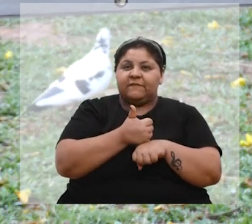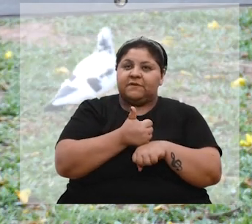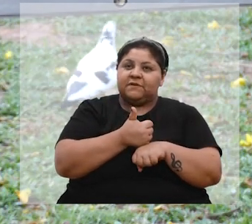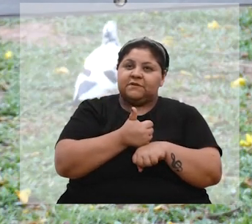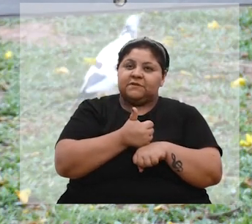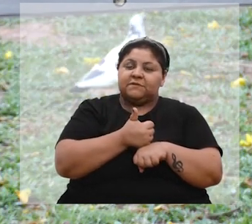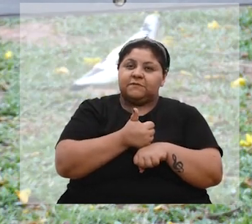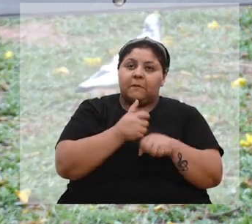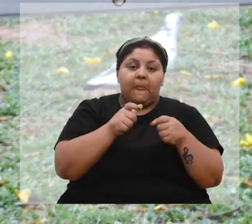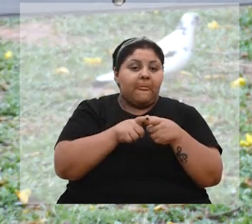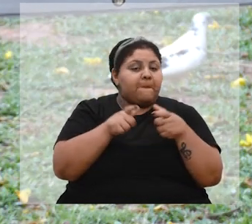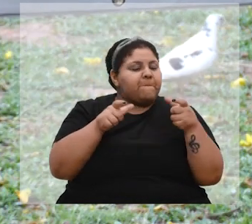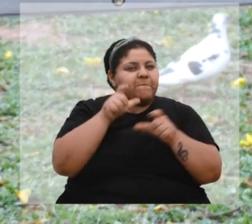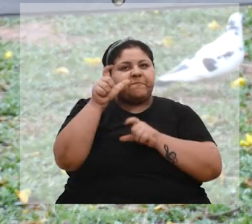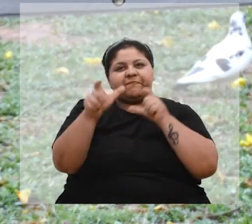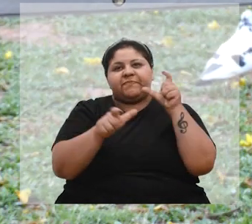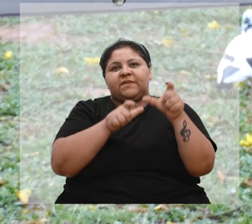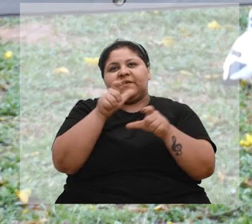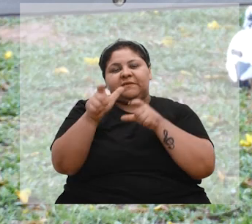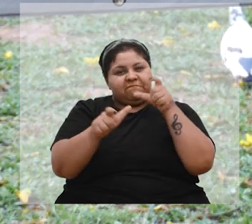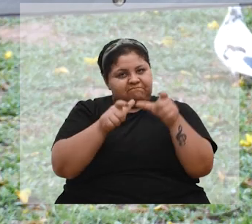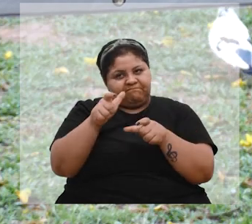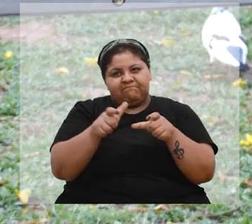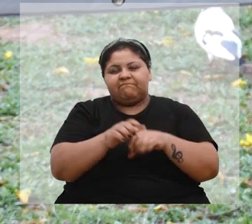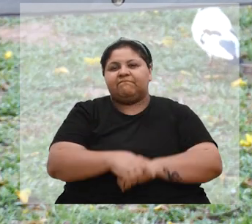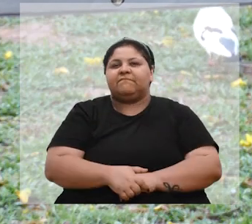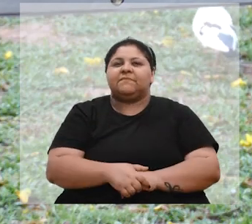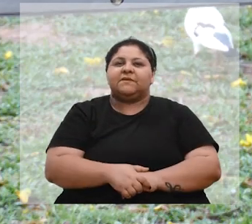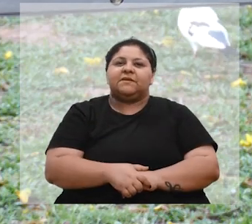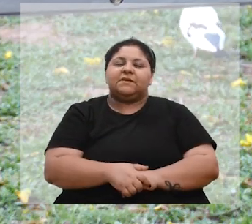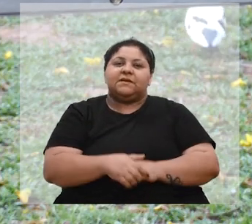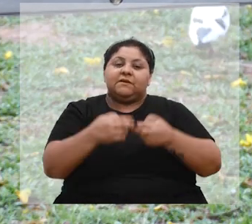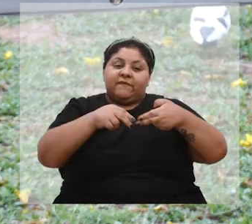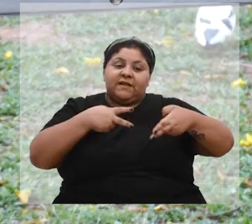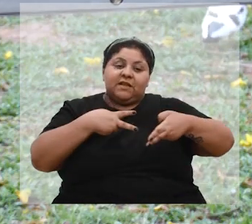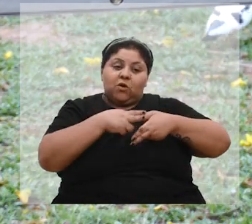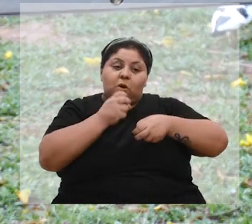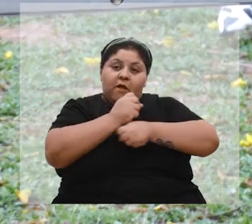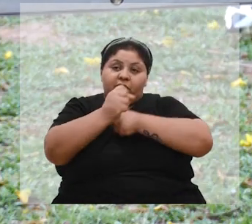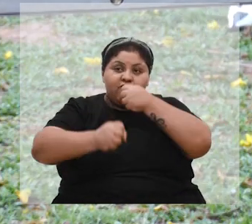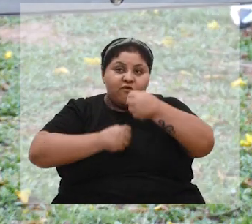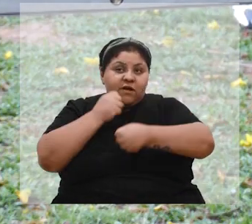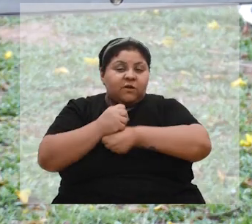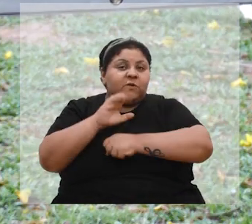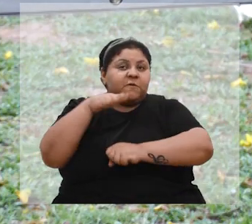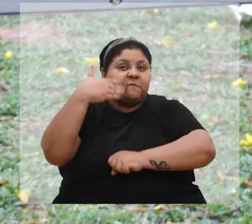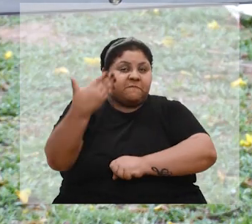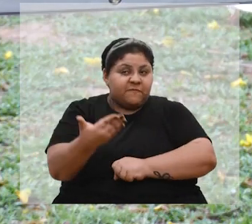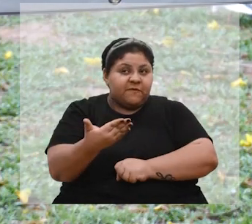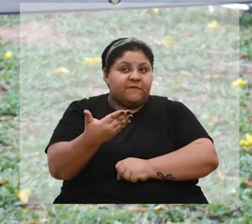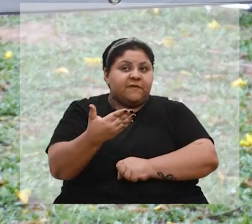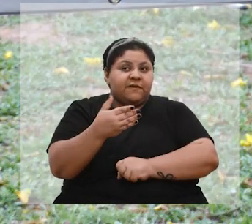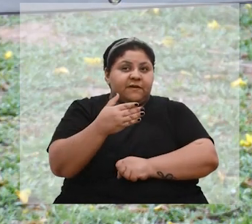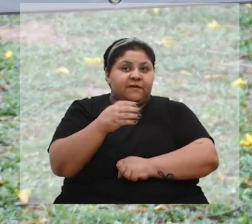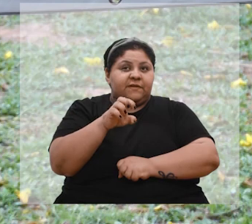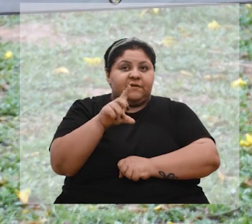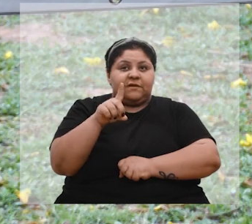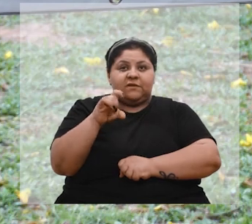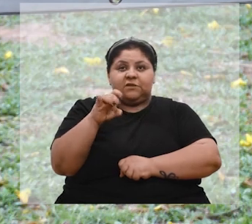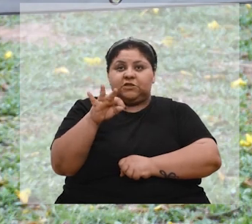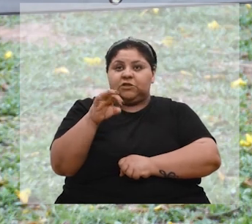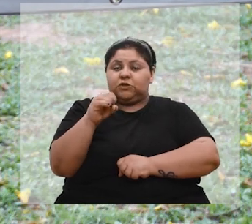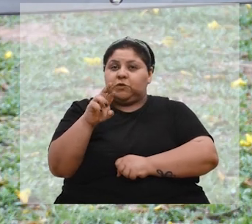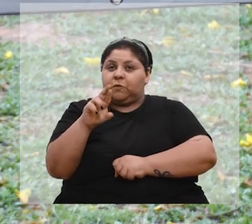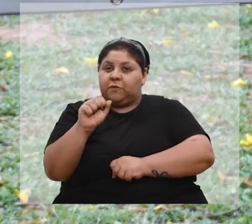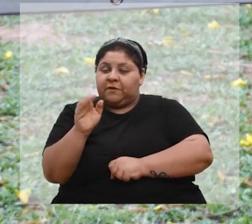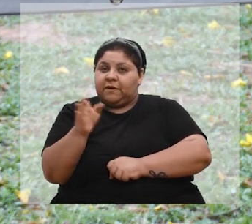é uma grande pessoa, que é o Christian Dunker, que vai sair no ano que vem pela Editora Planeta. E tenho